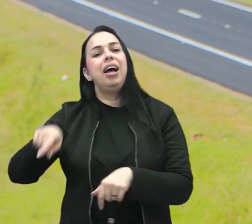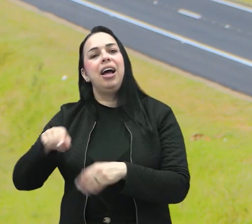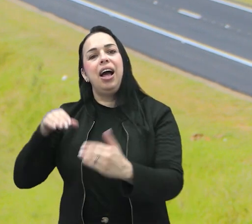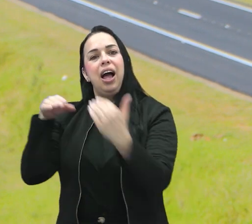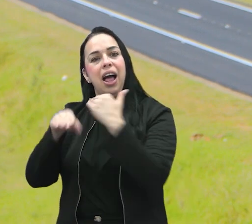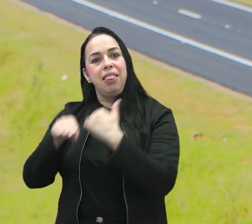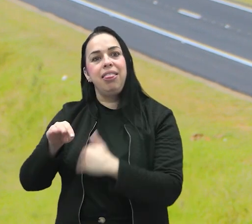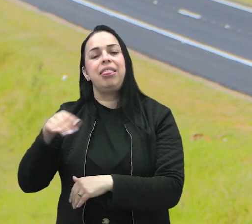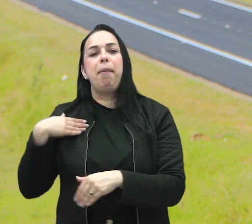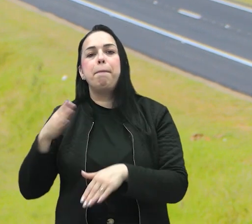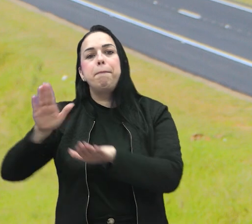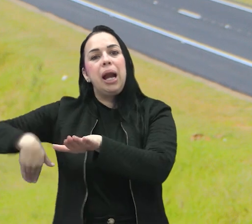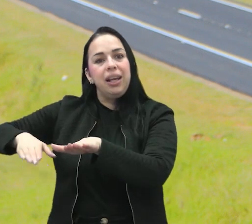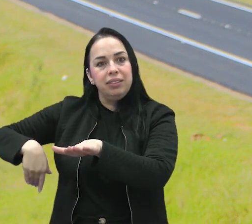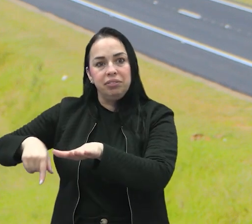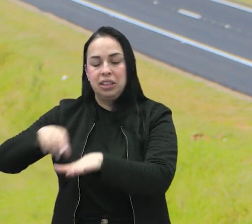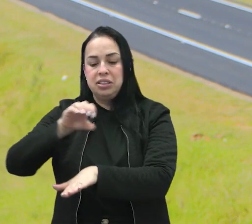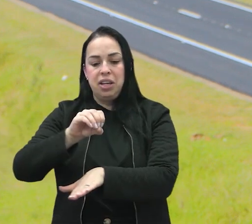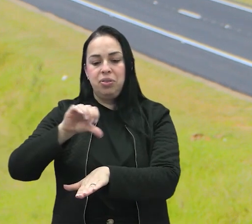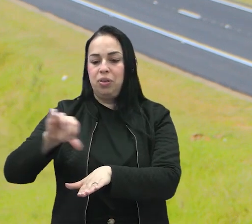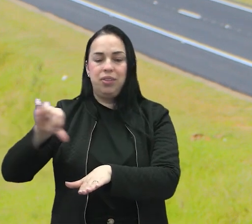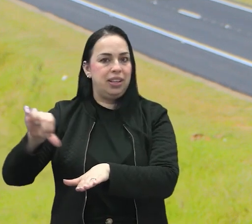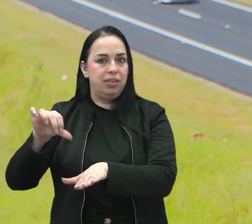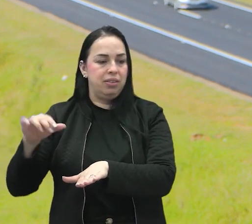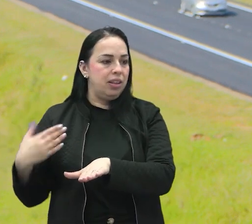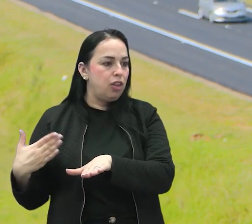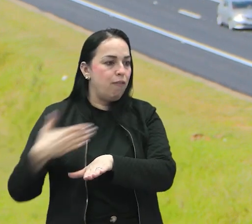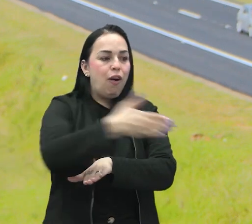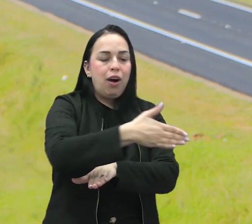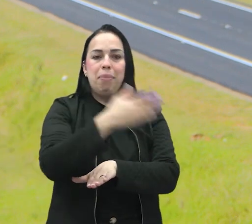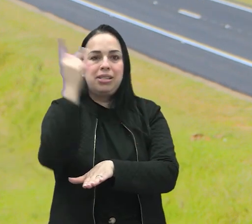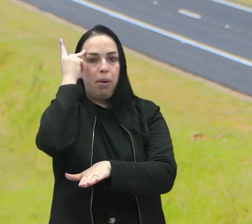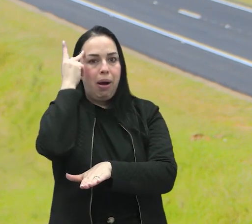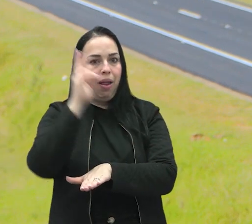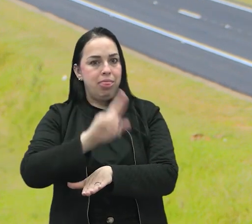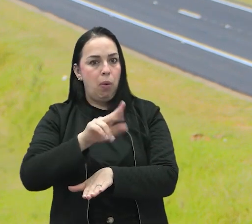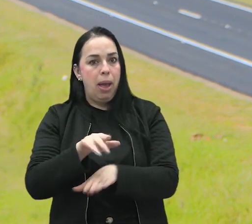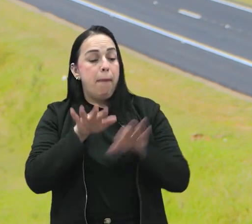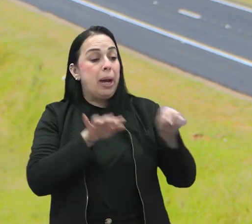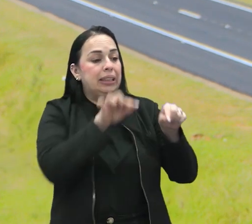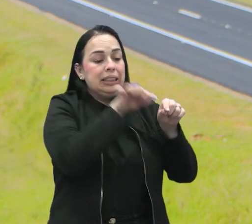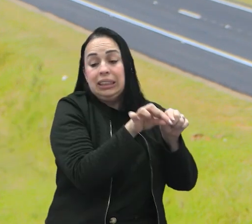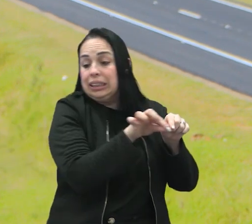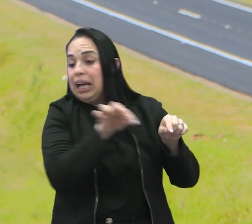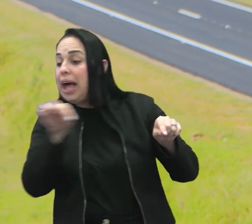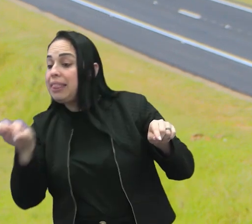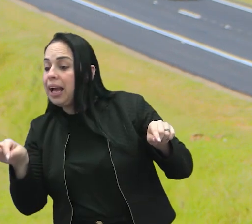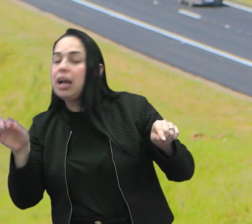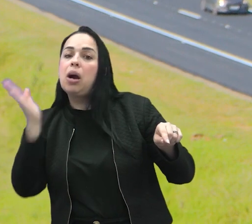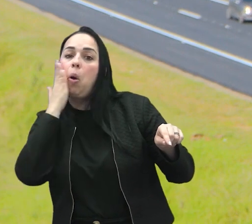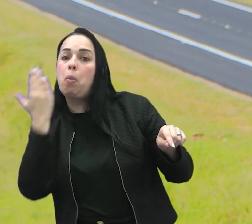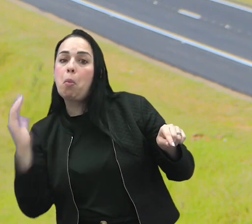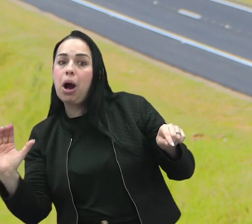a SP-099. Ela não tem a direção da cidade de São Paulo. E se feita uma média de distância